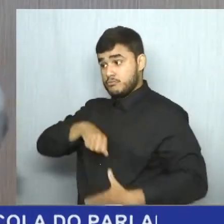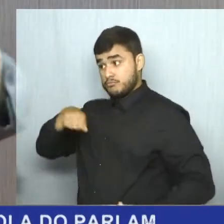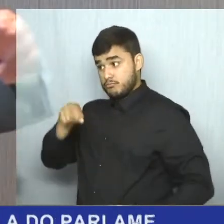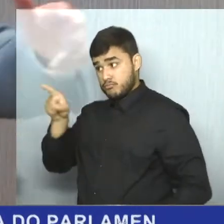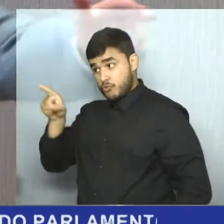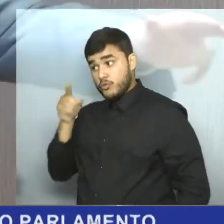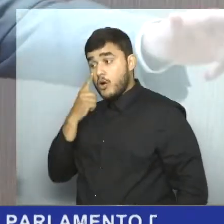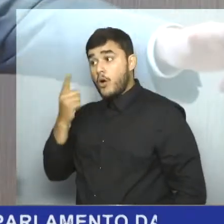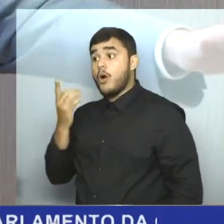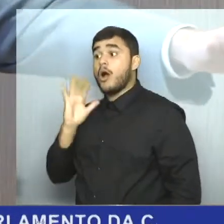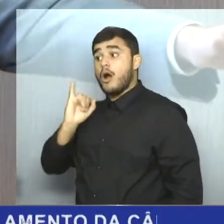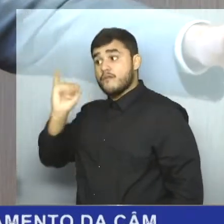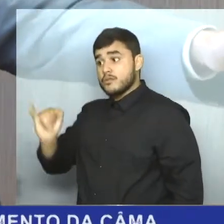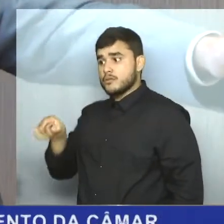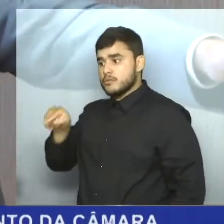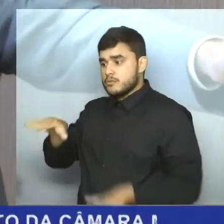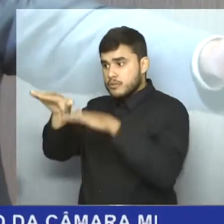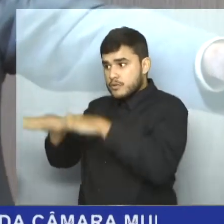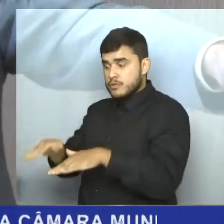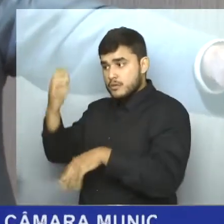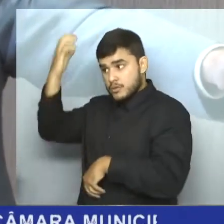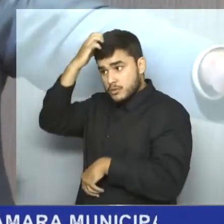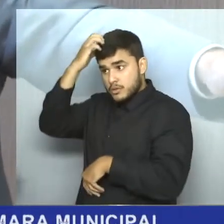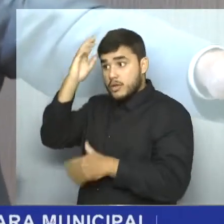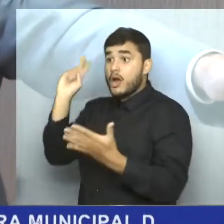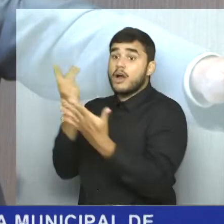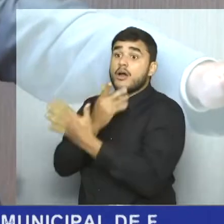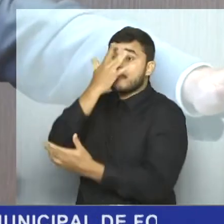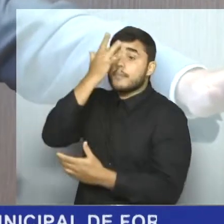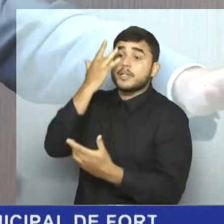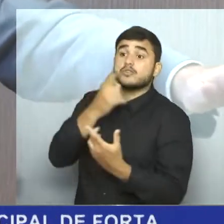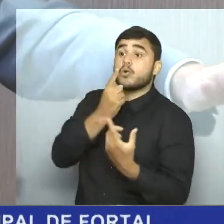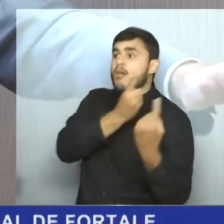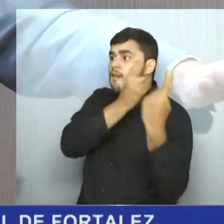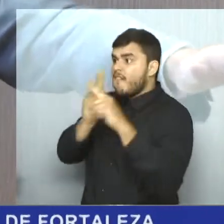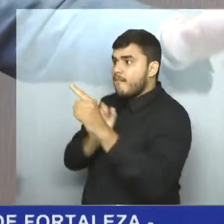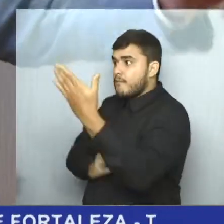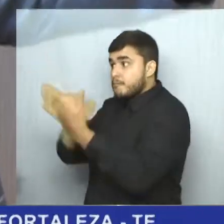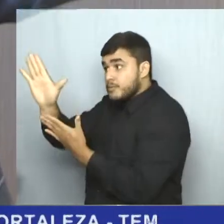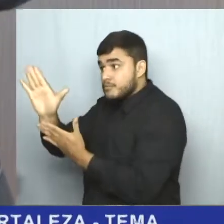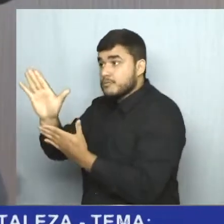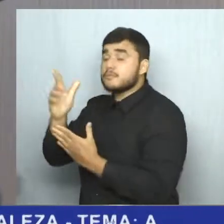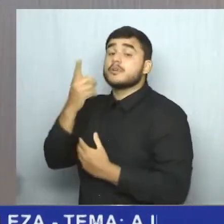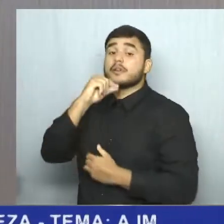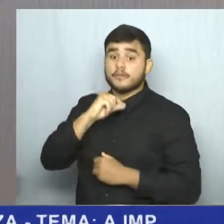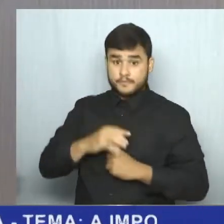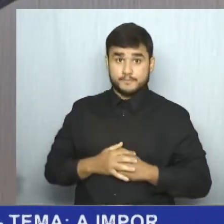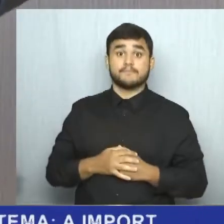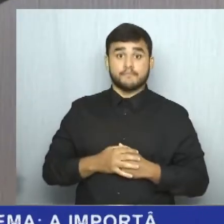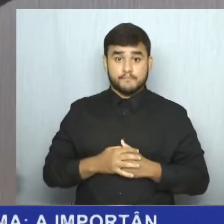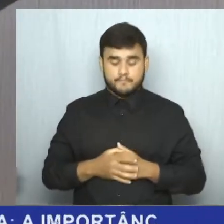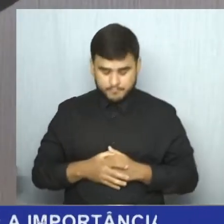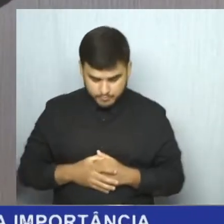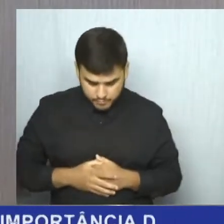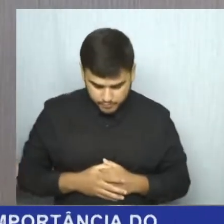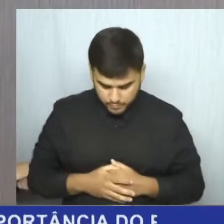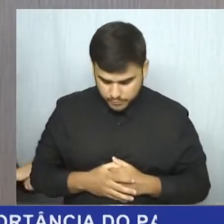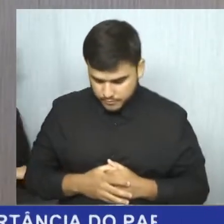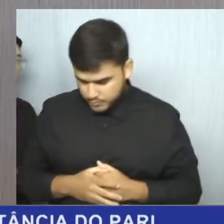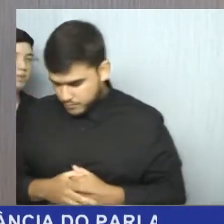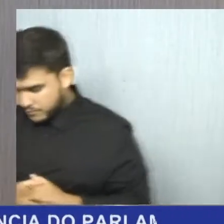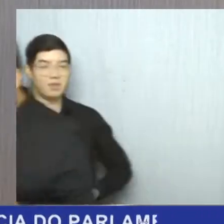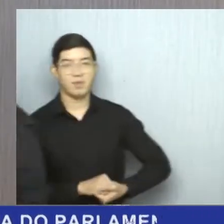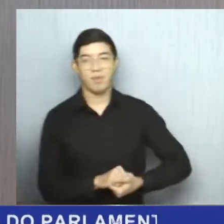Pedro, lança a mão desta coroa antes que algum aventureiro o faça. E adia, né, adia por